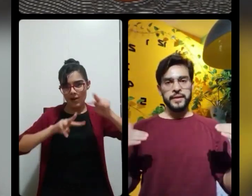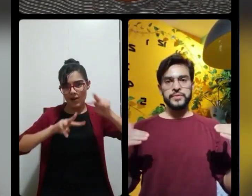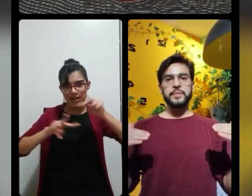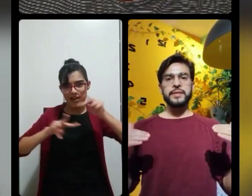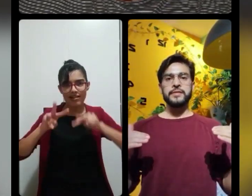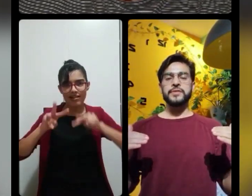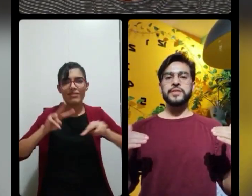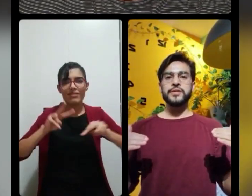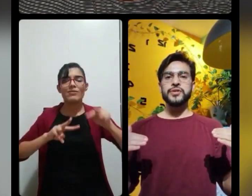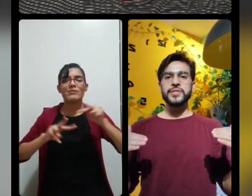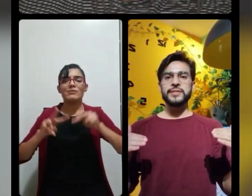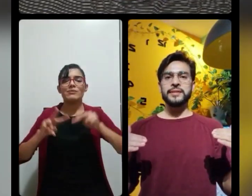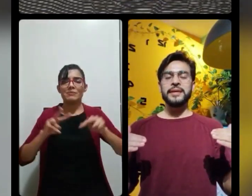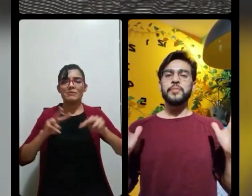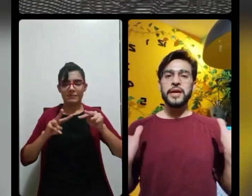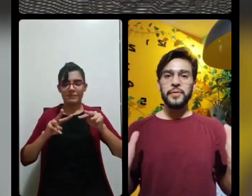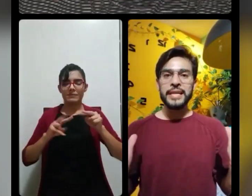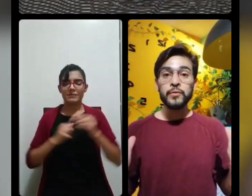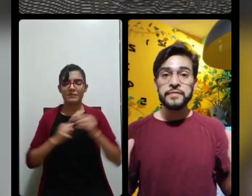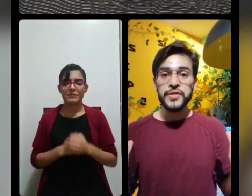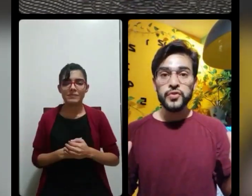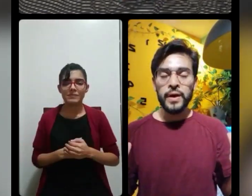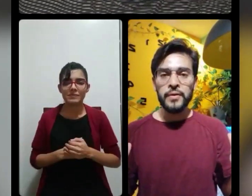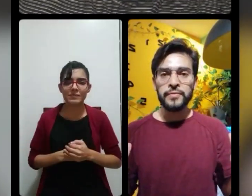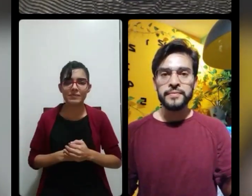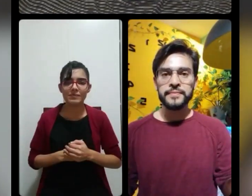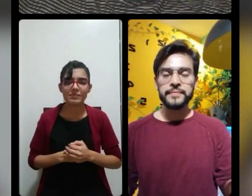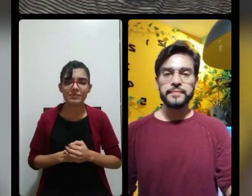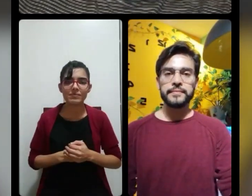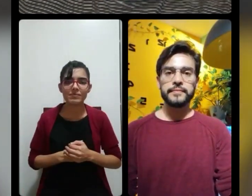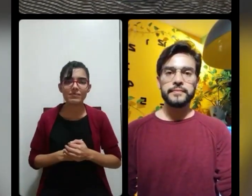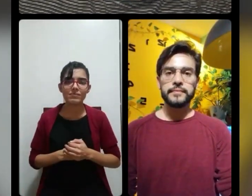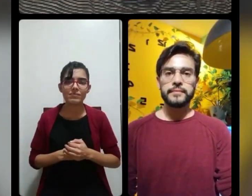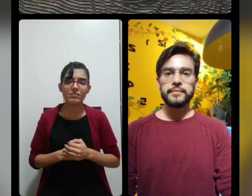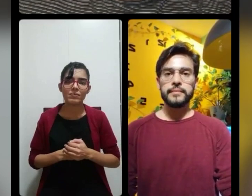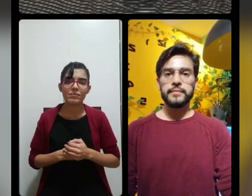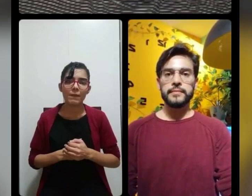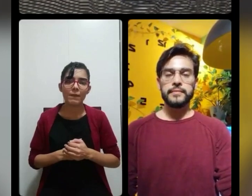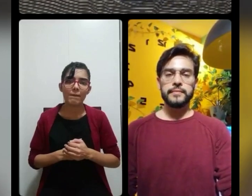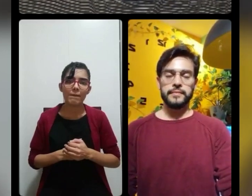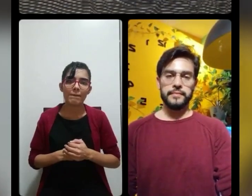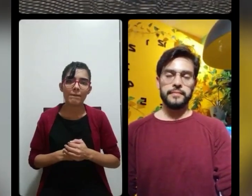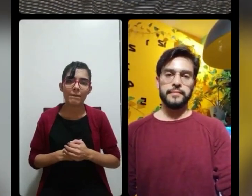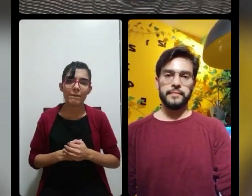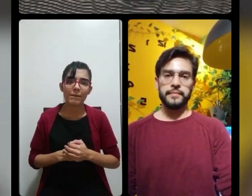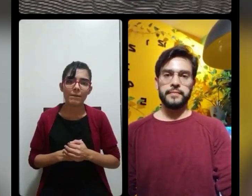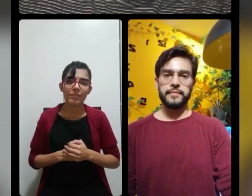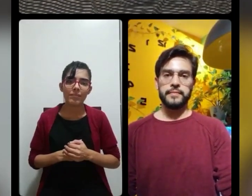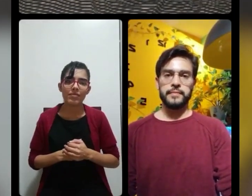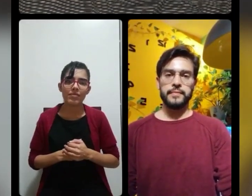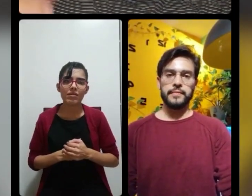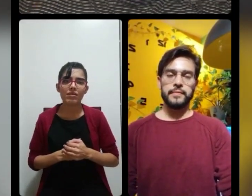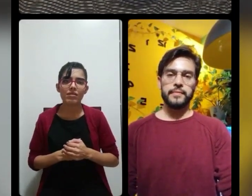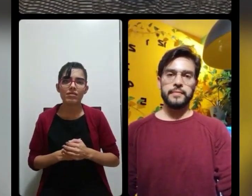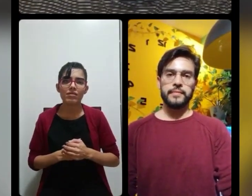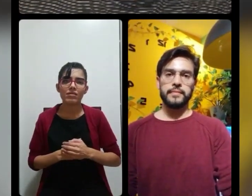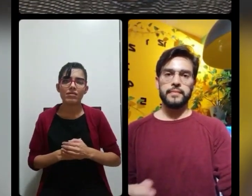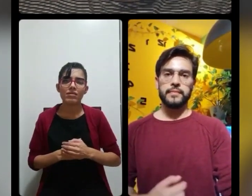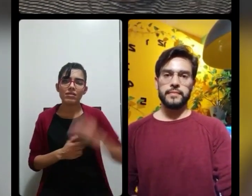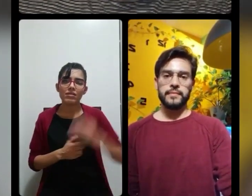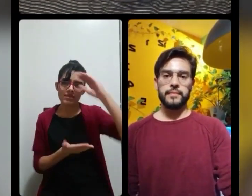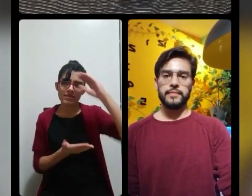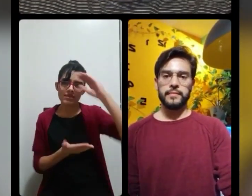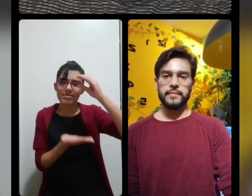alguns momentos a metáfora se distancia. Que, por exemplo, na tese de Galard, ele acha que a beleza